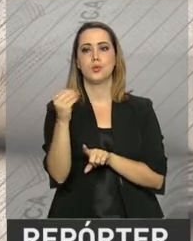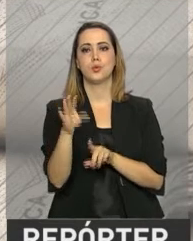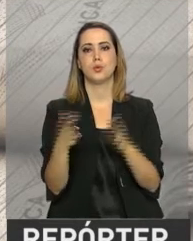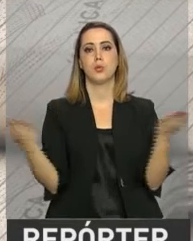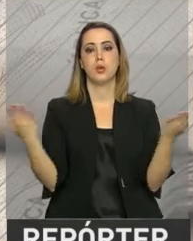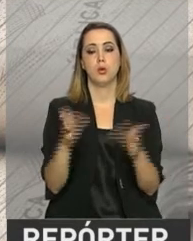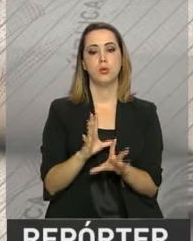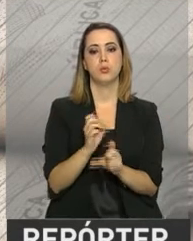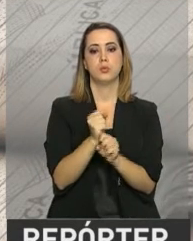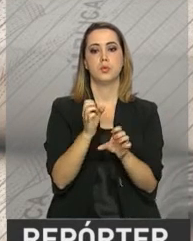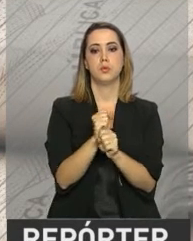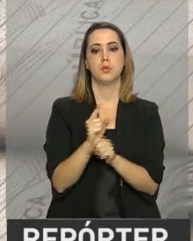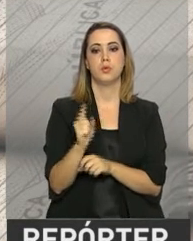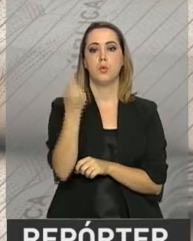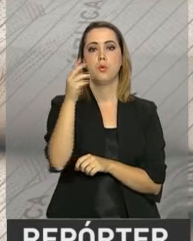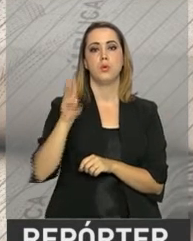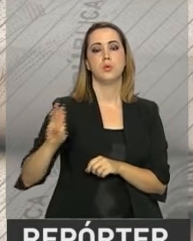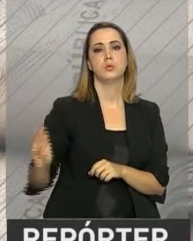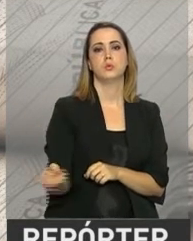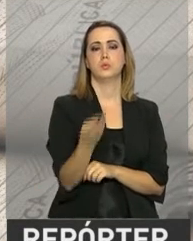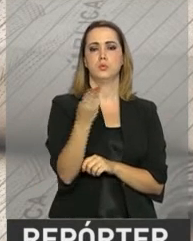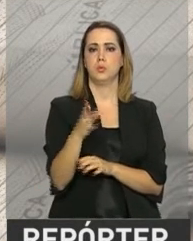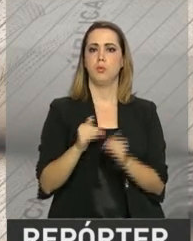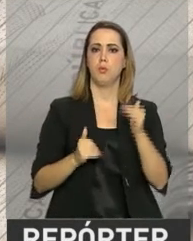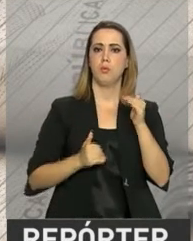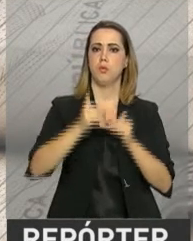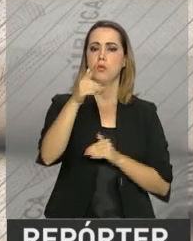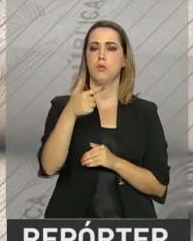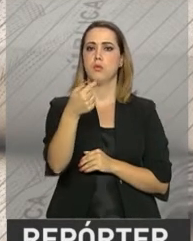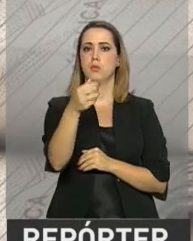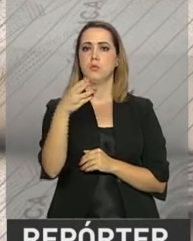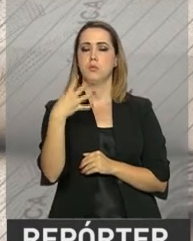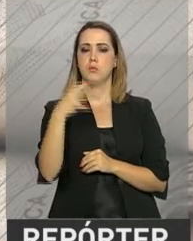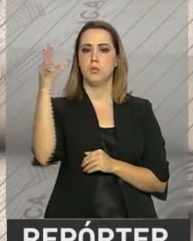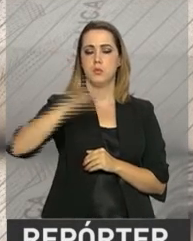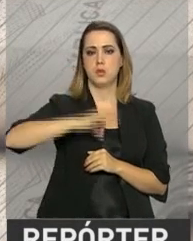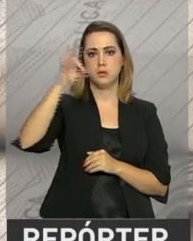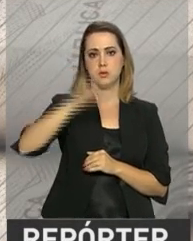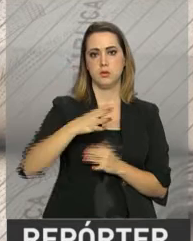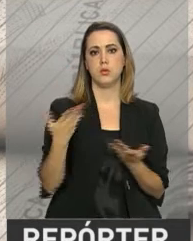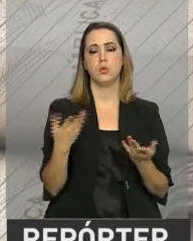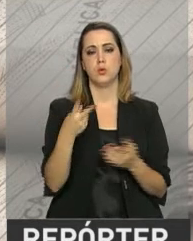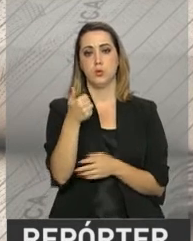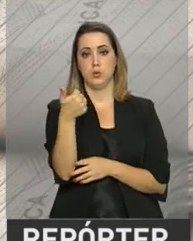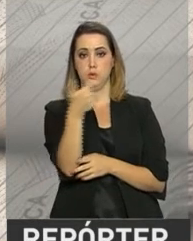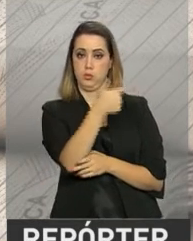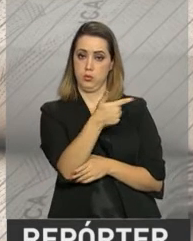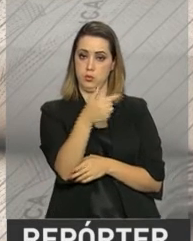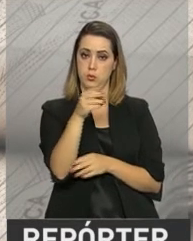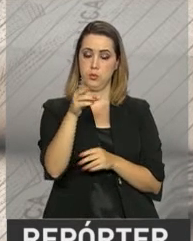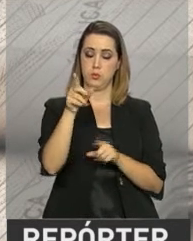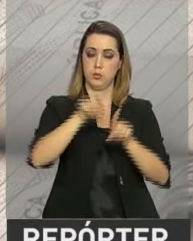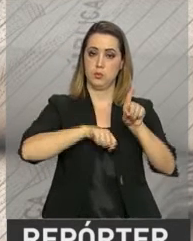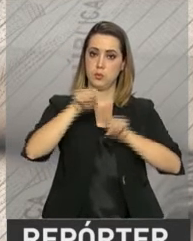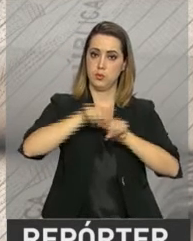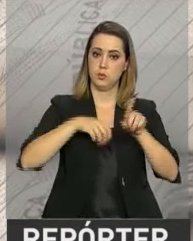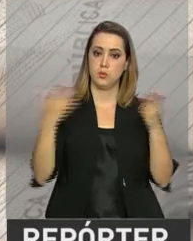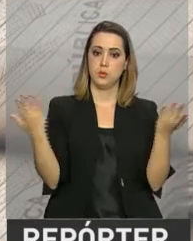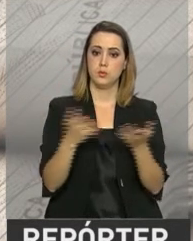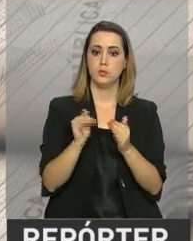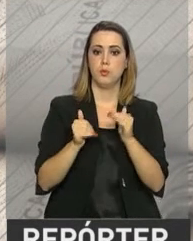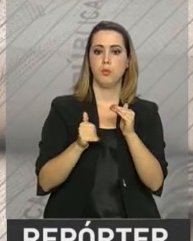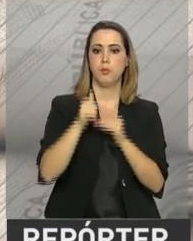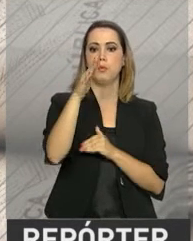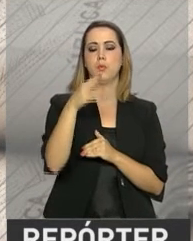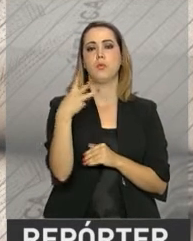1.020.000 alta de 74% nos últimos 12 meses o tesouro direto alcançou o montante